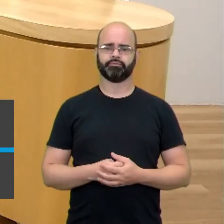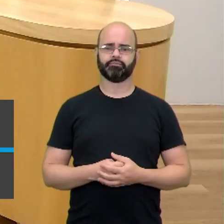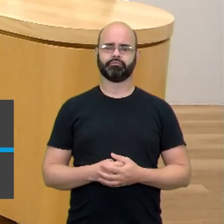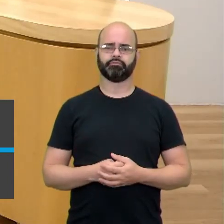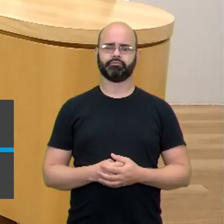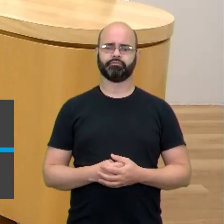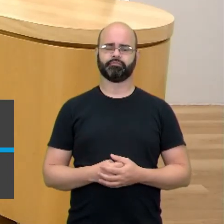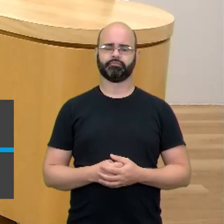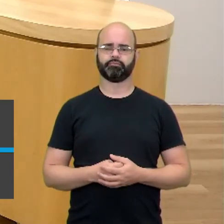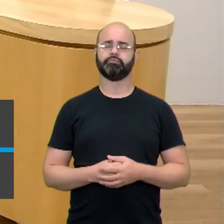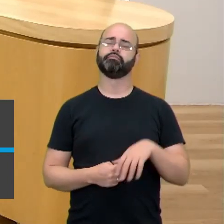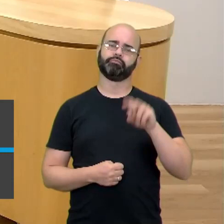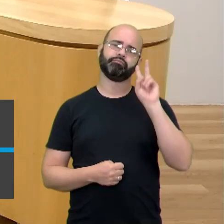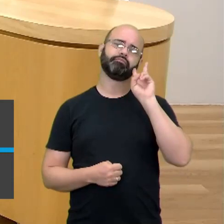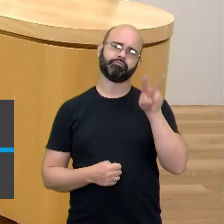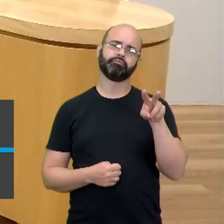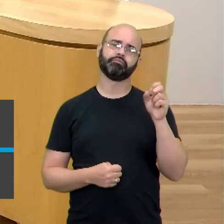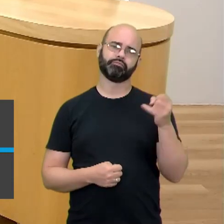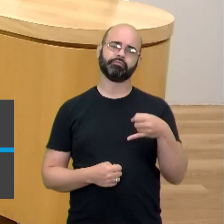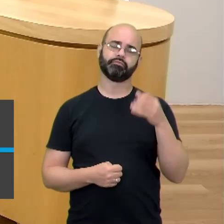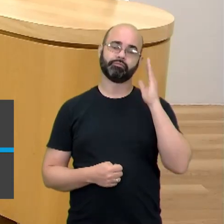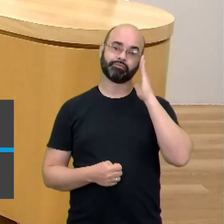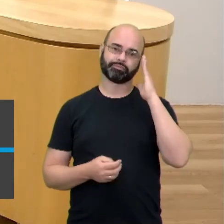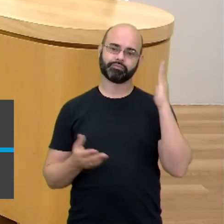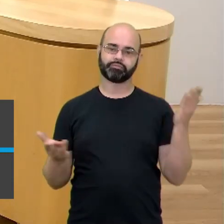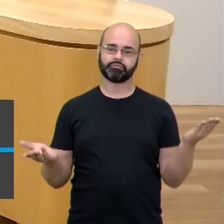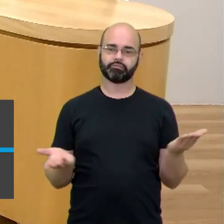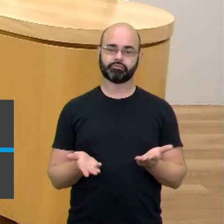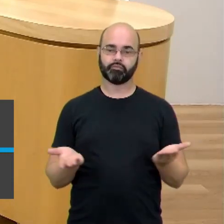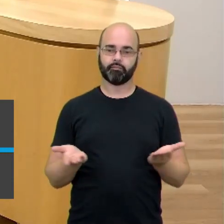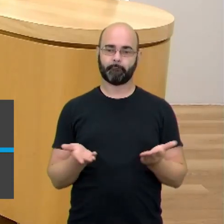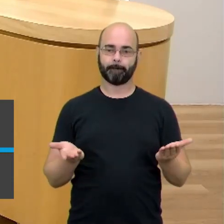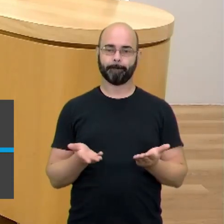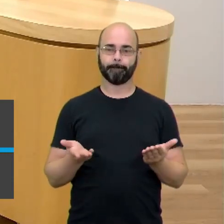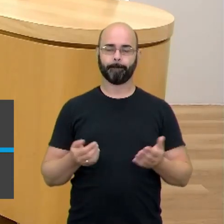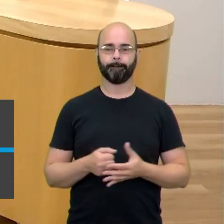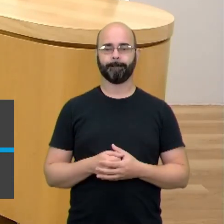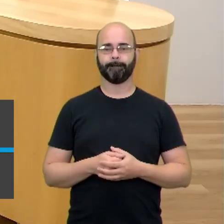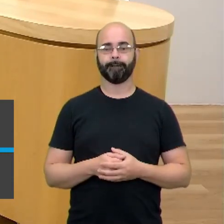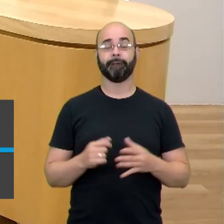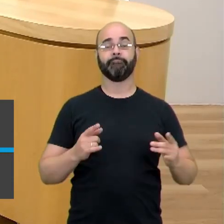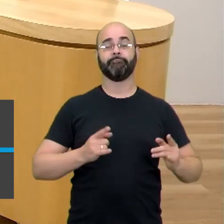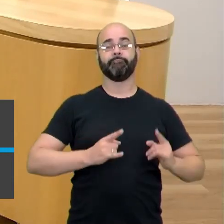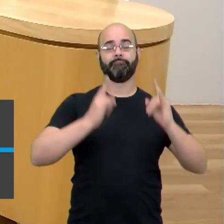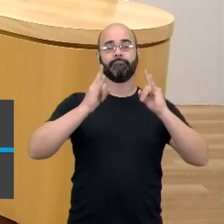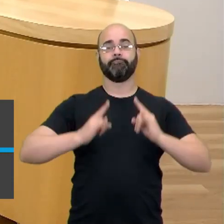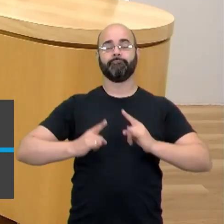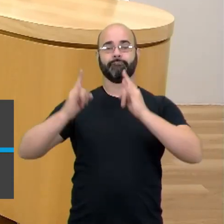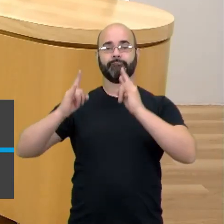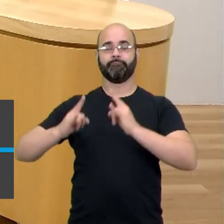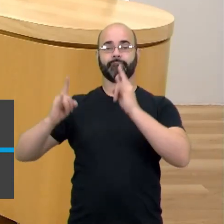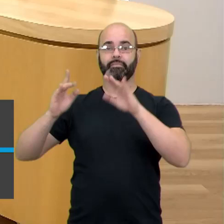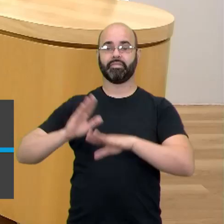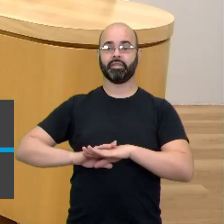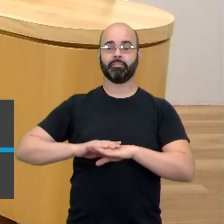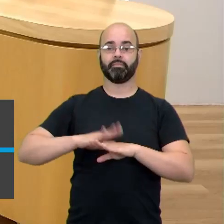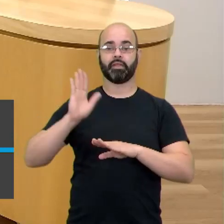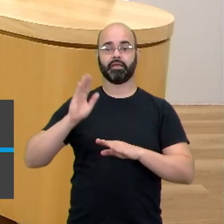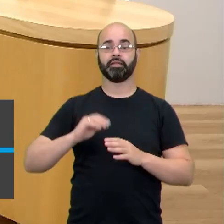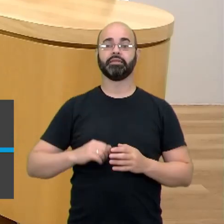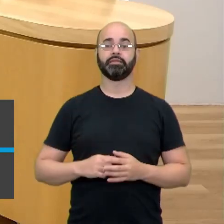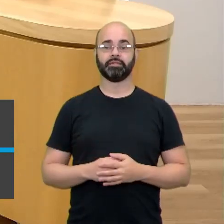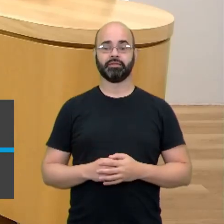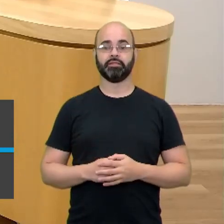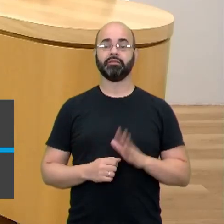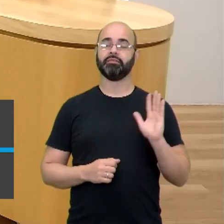Vi. Hoje, por exemplo, você tem um movimento maior de criação de prédios, né? Por mais que ainda, por